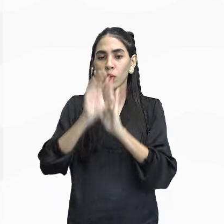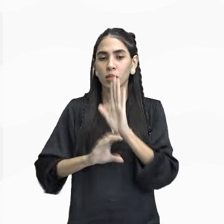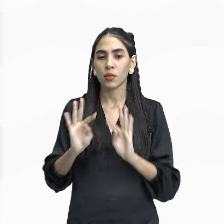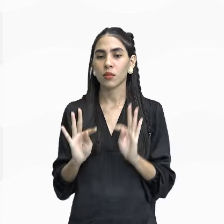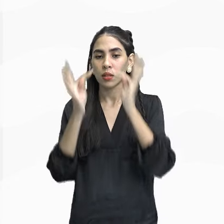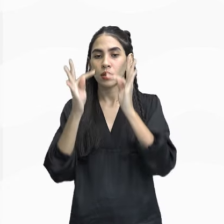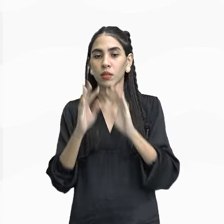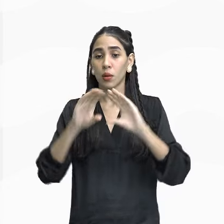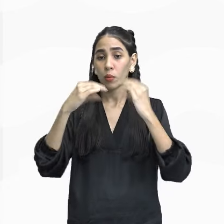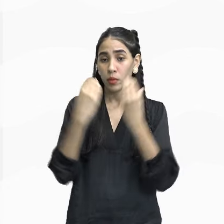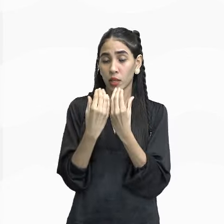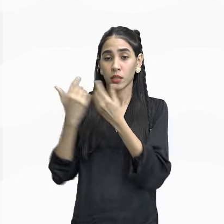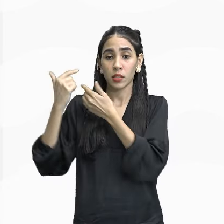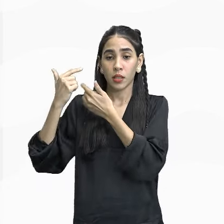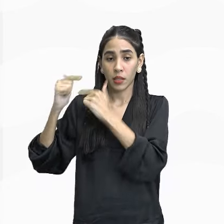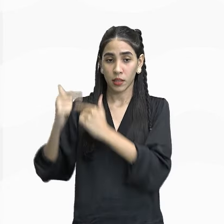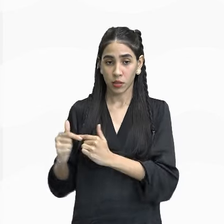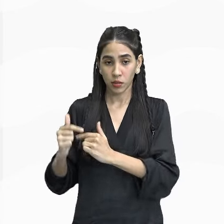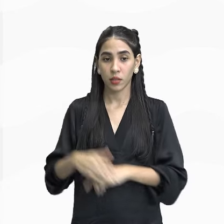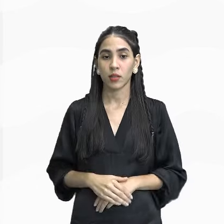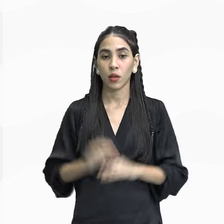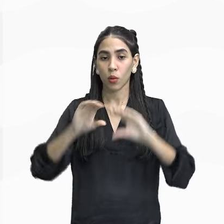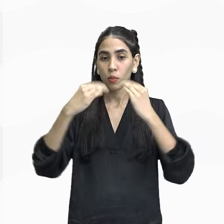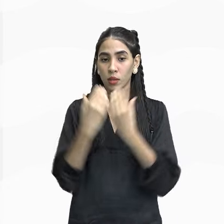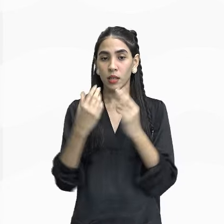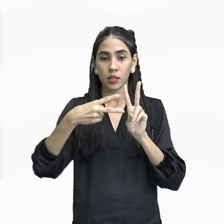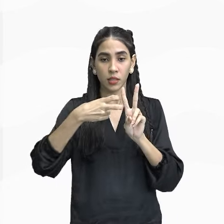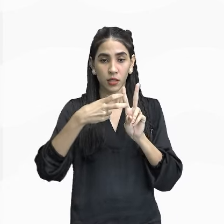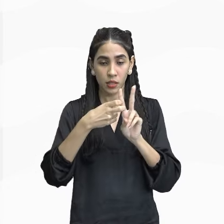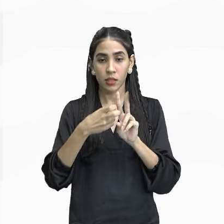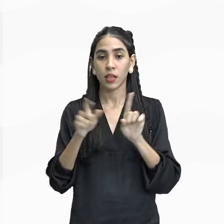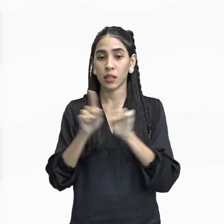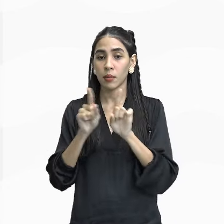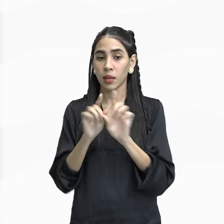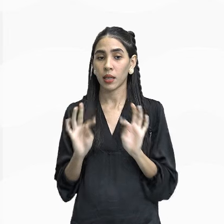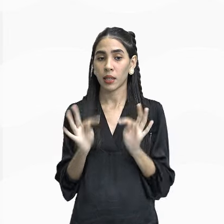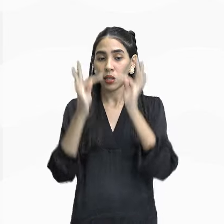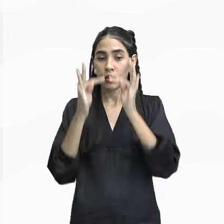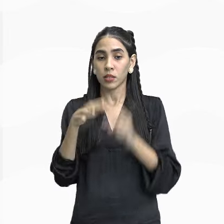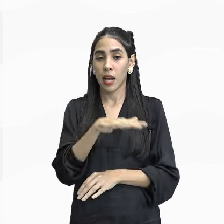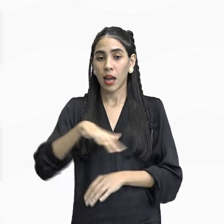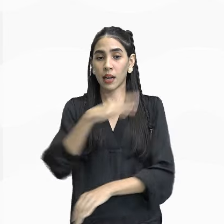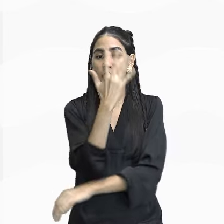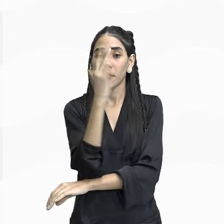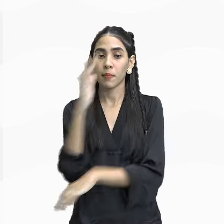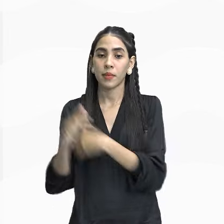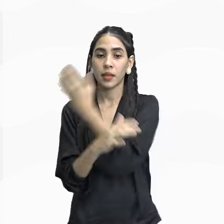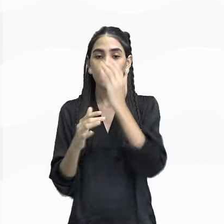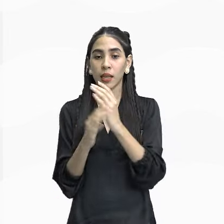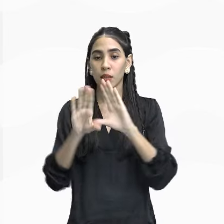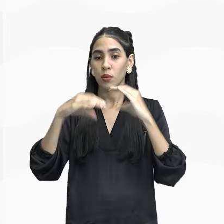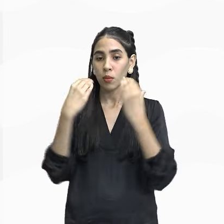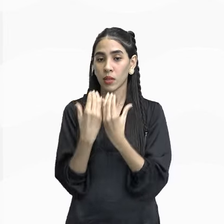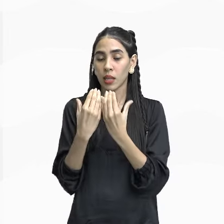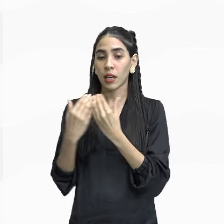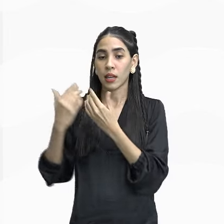tecnologia, comunidades tradicionais, comunidades indígenas e tecnologias ambientais em